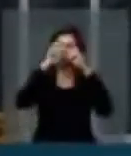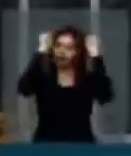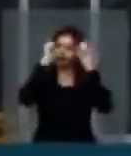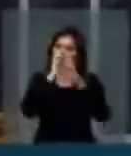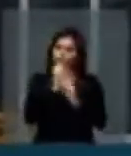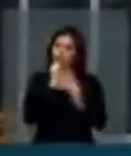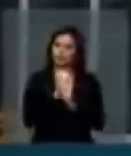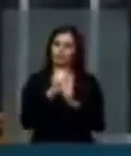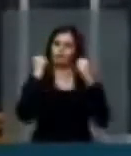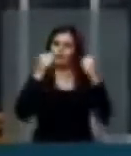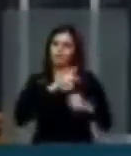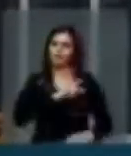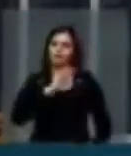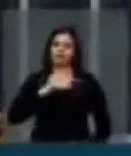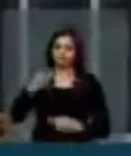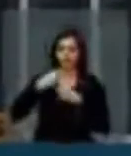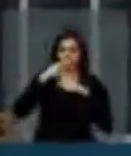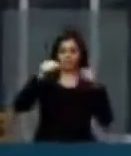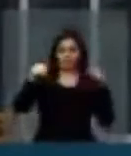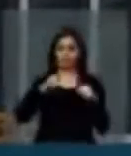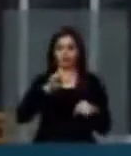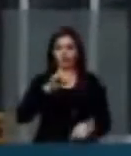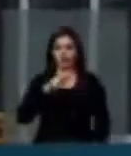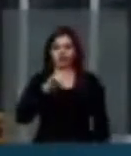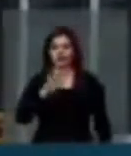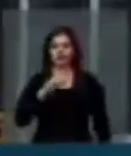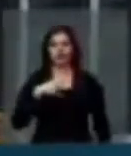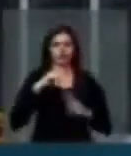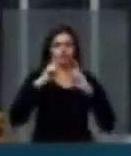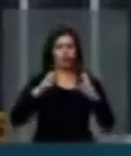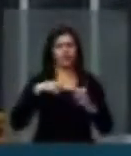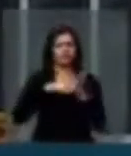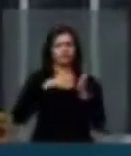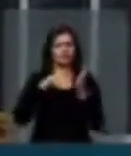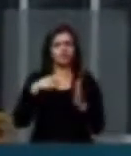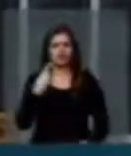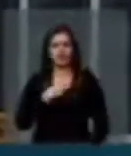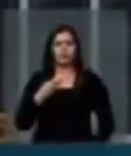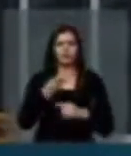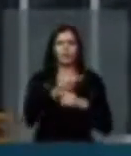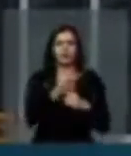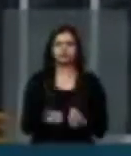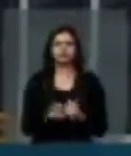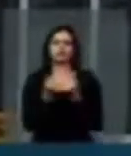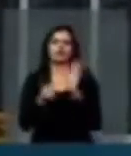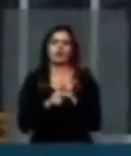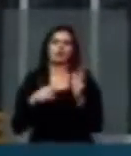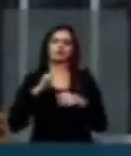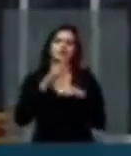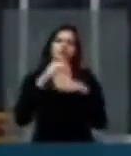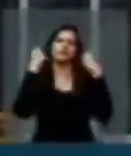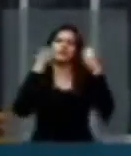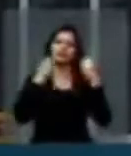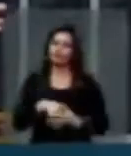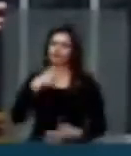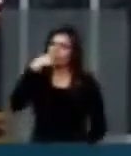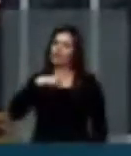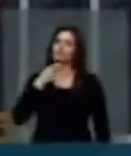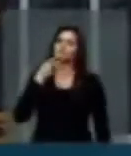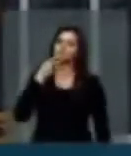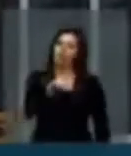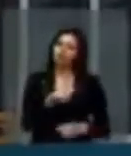da campanha do PT foi no meu gabinete, no DENIT, exigir, cobrar, que eu fosse atrás de recursos para a campanha. Eu não só